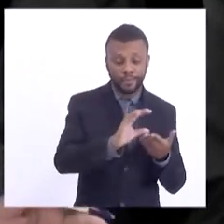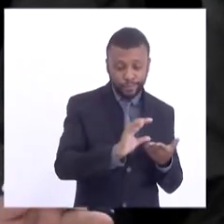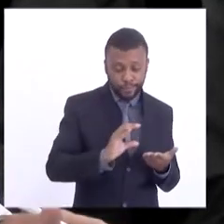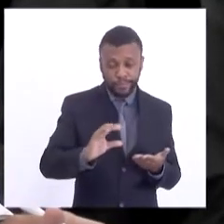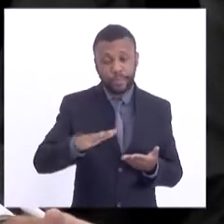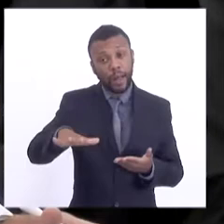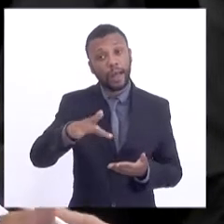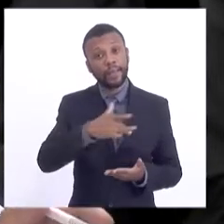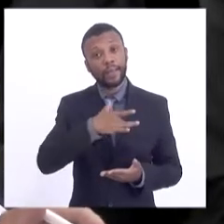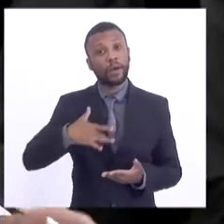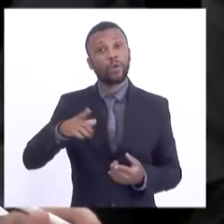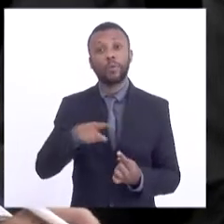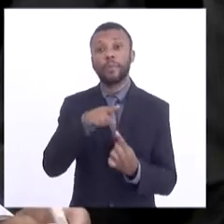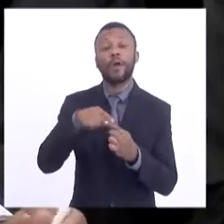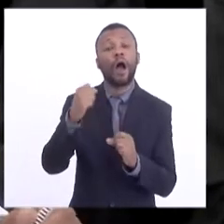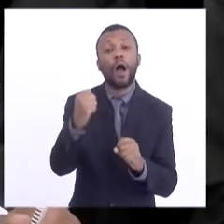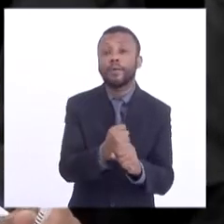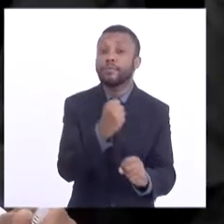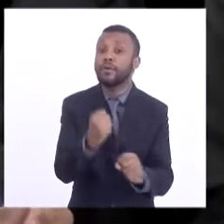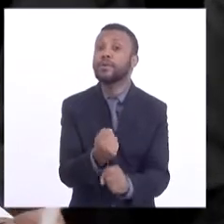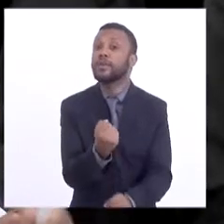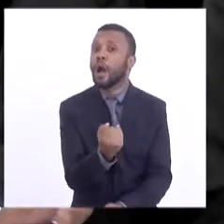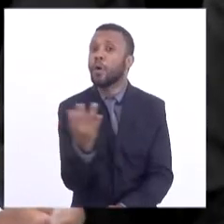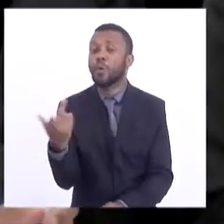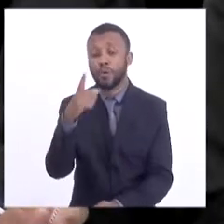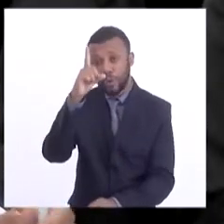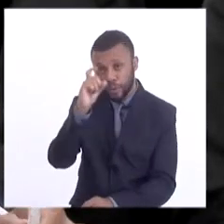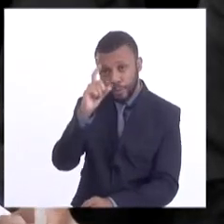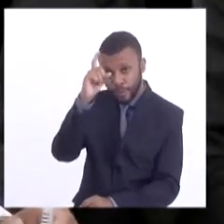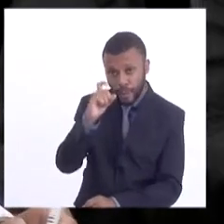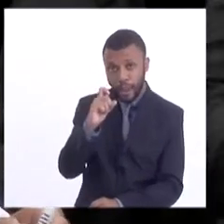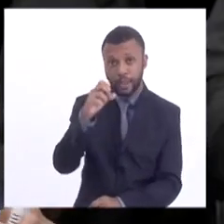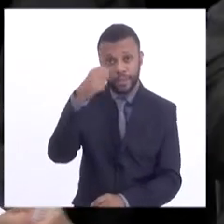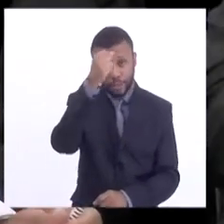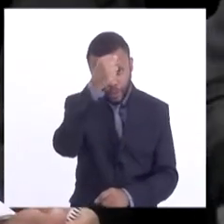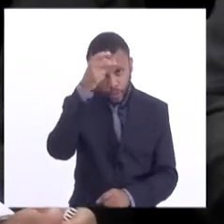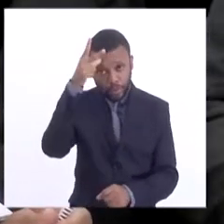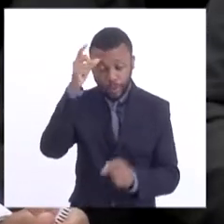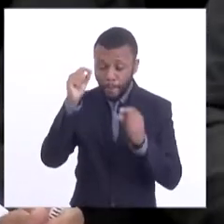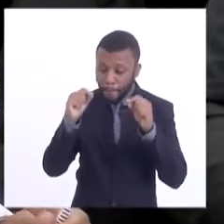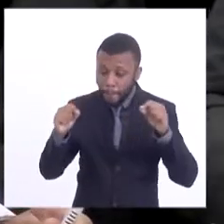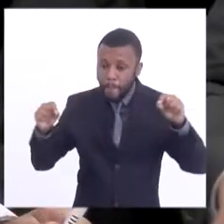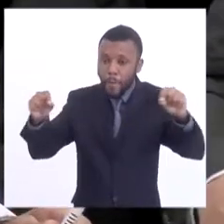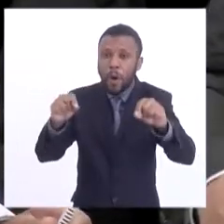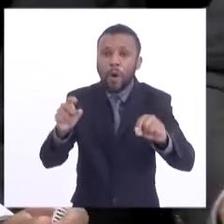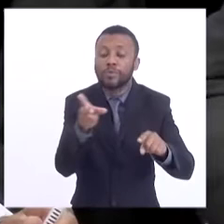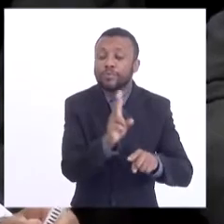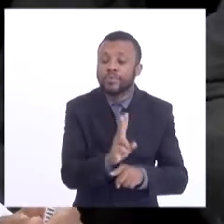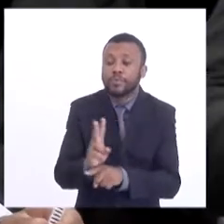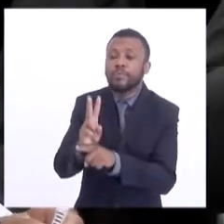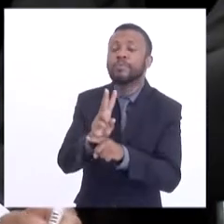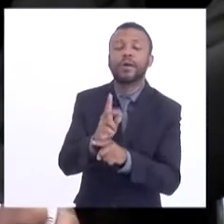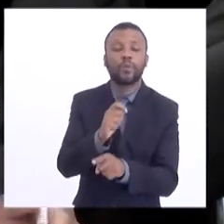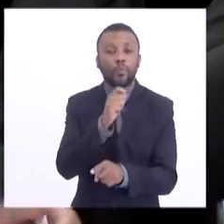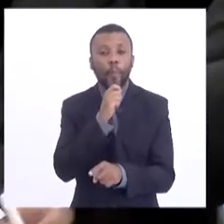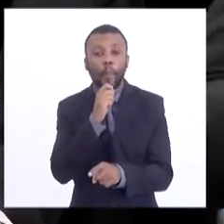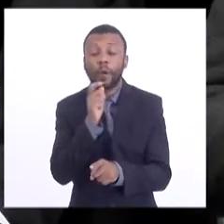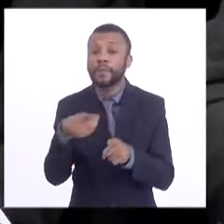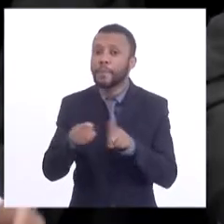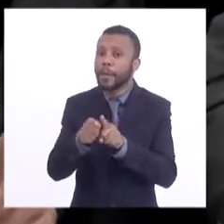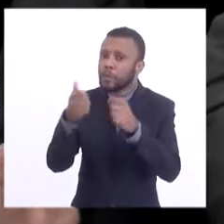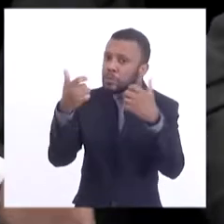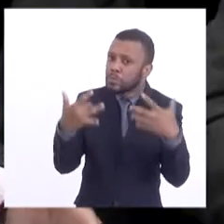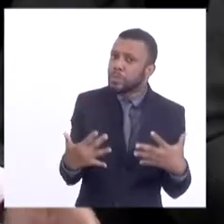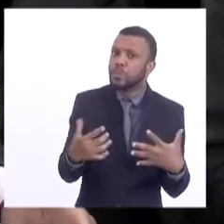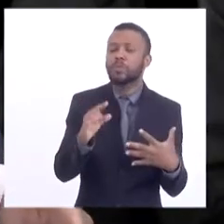para a reforma de determinados hospitais os quais os municípios não tinham atendimento há muito tempo preso também